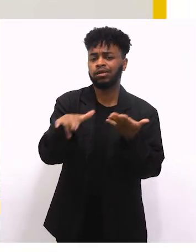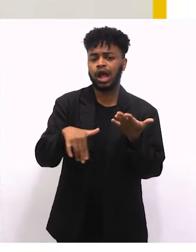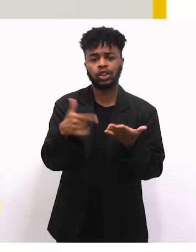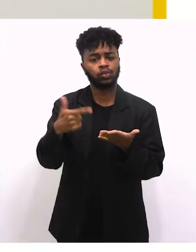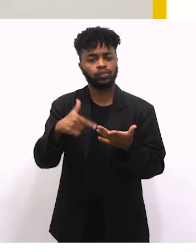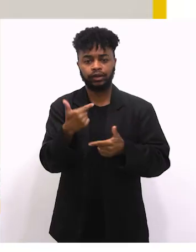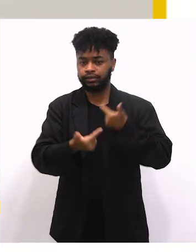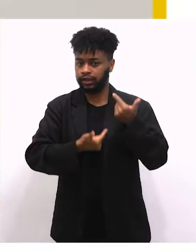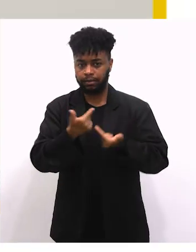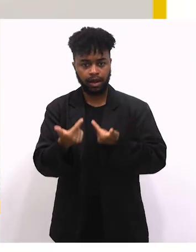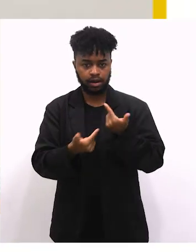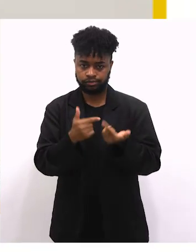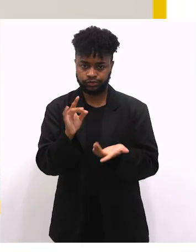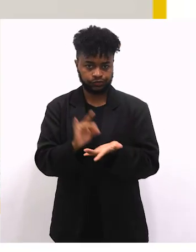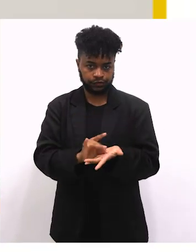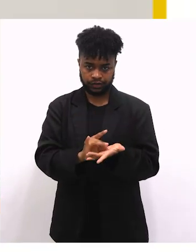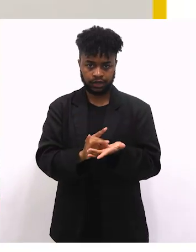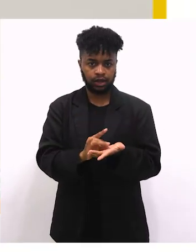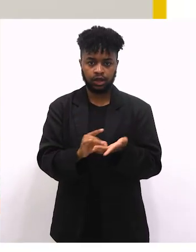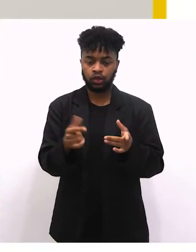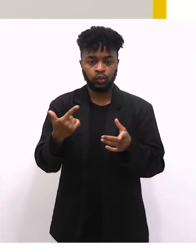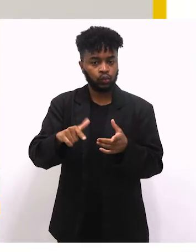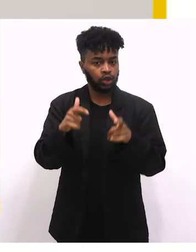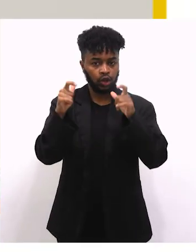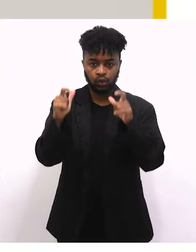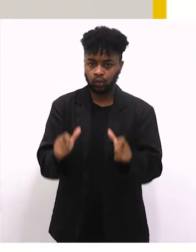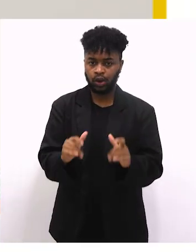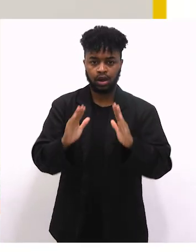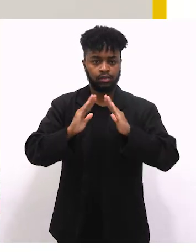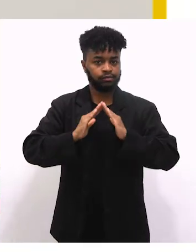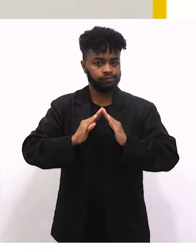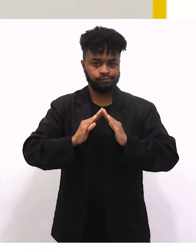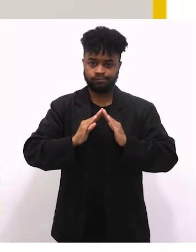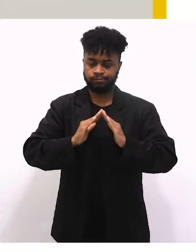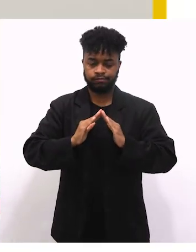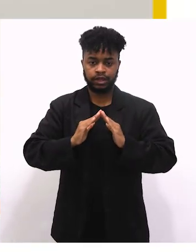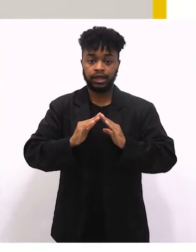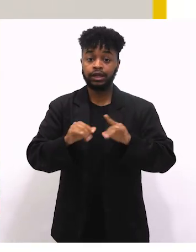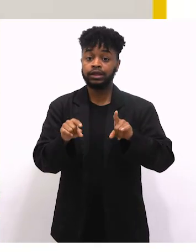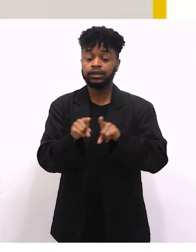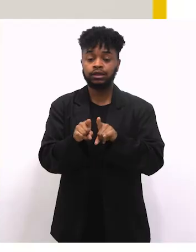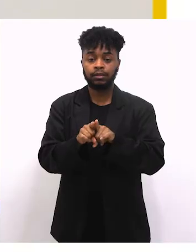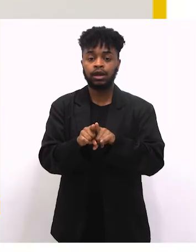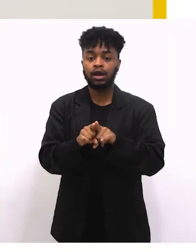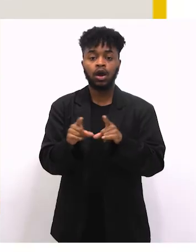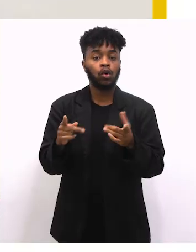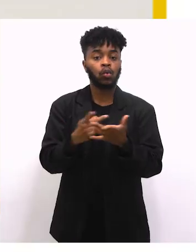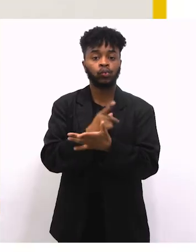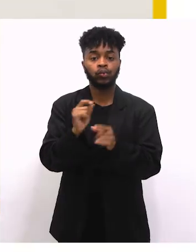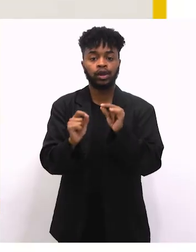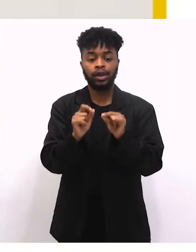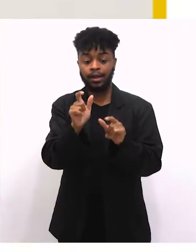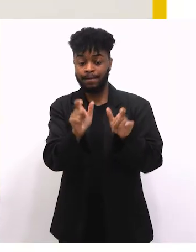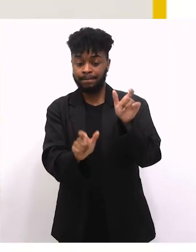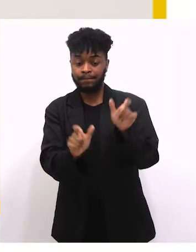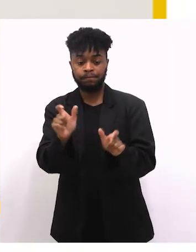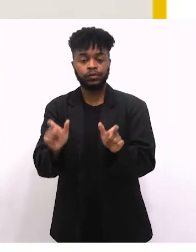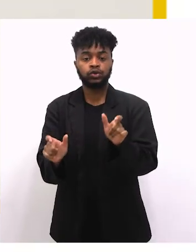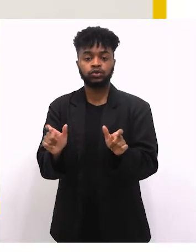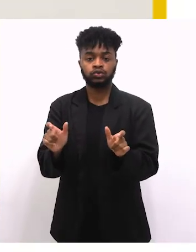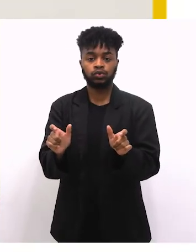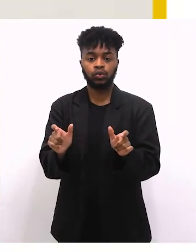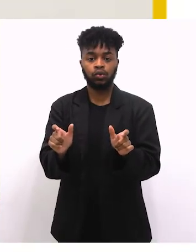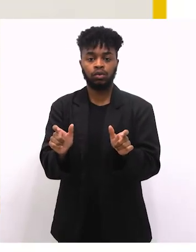problemas. Não existe o trabalho, não existe o local de residência e acaba a pessoa